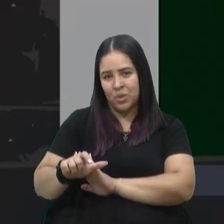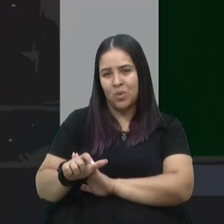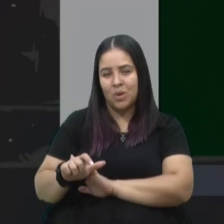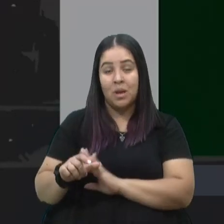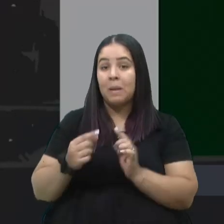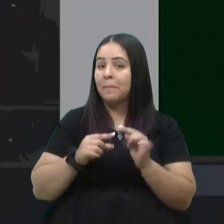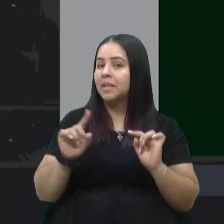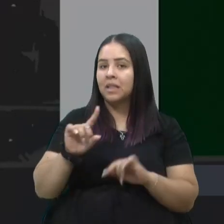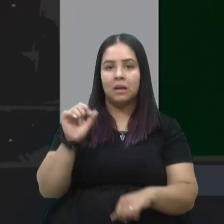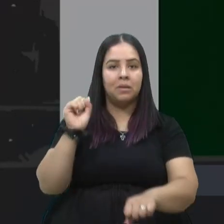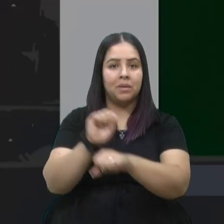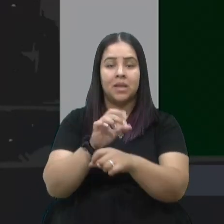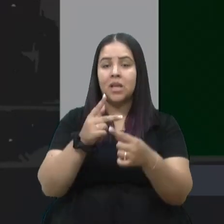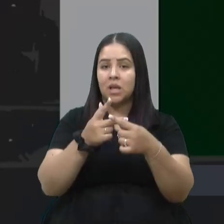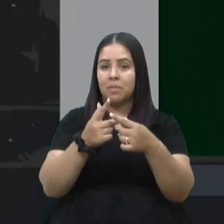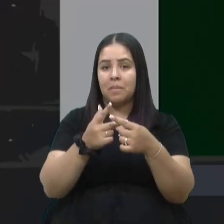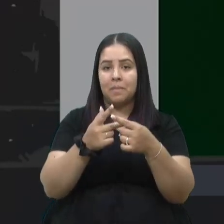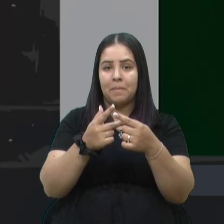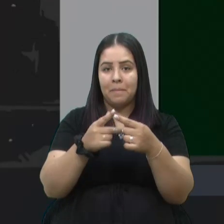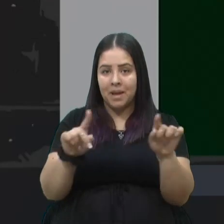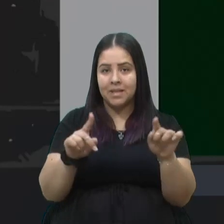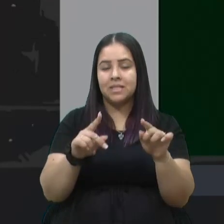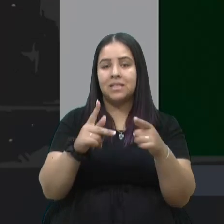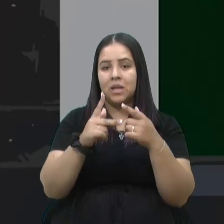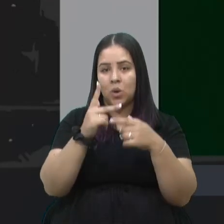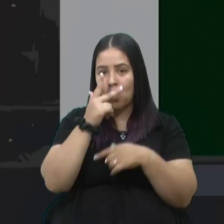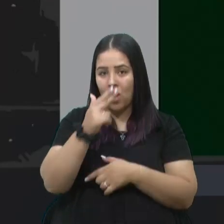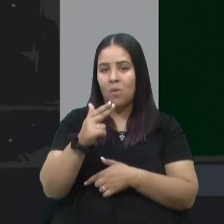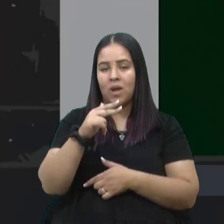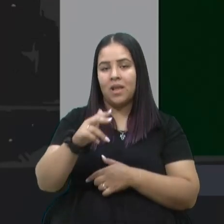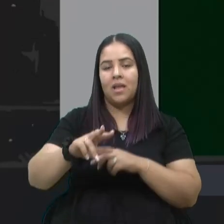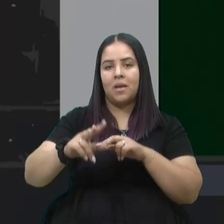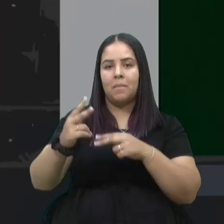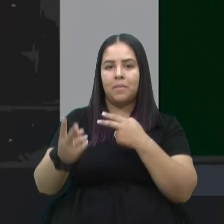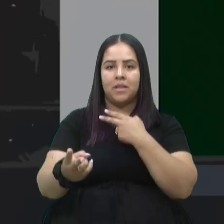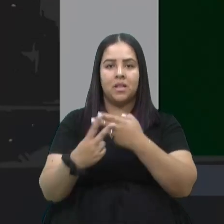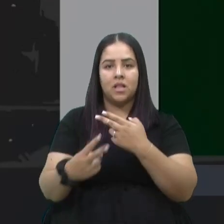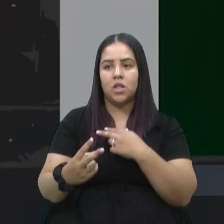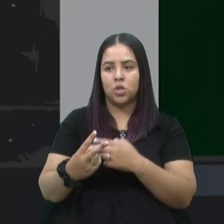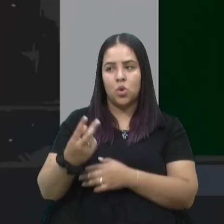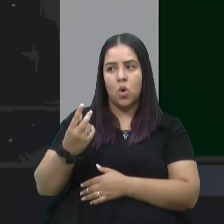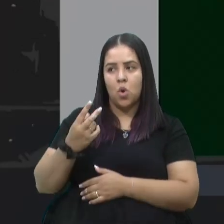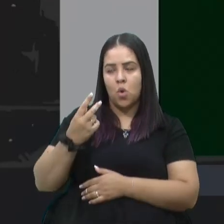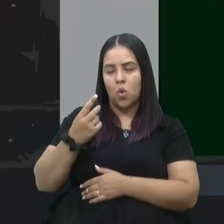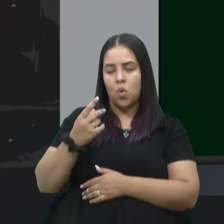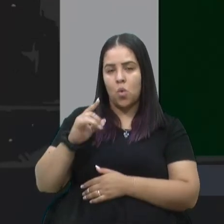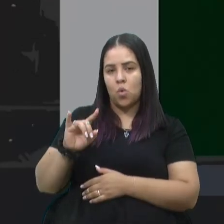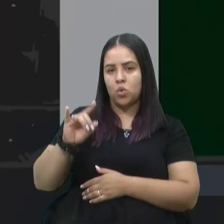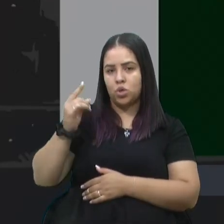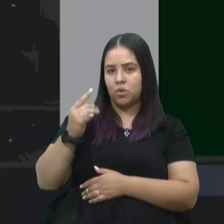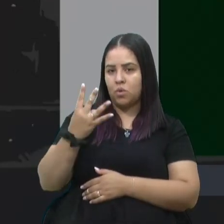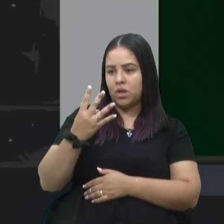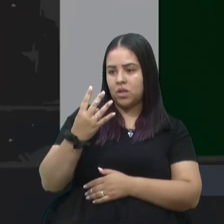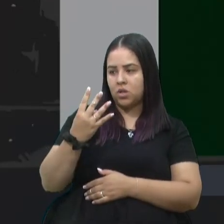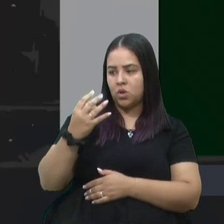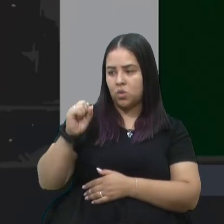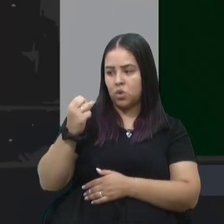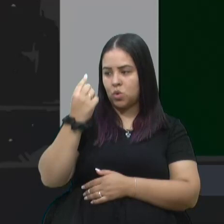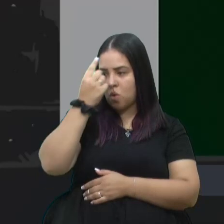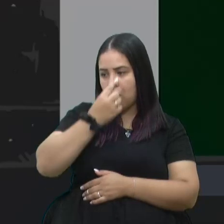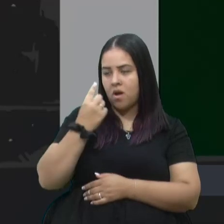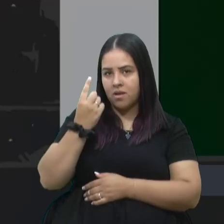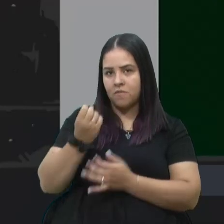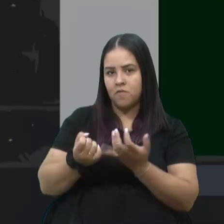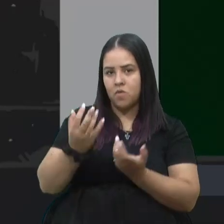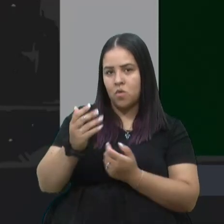aí, mesmo ele preso, nas últimas 24 horas, 48 horas, foram queimados mais 3 containers. Essa é uma